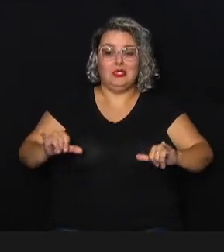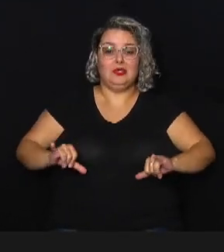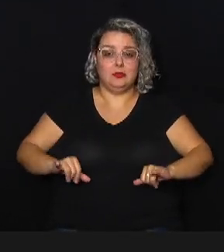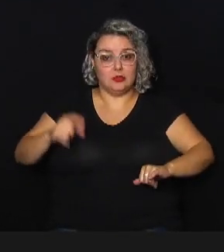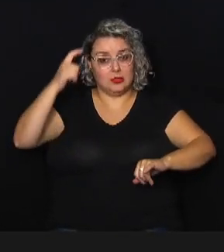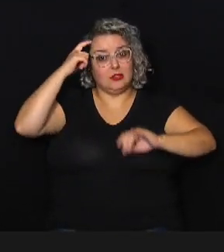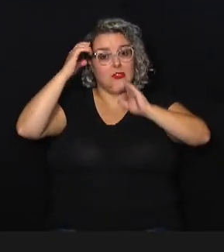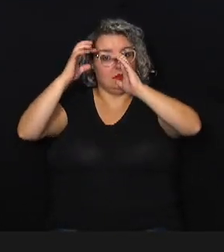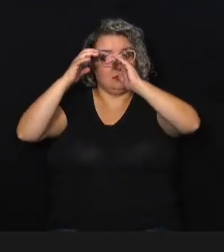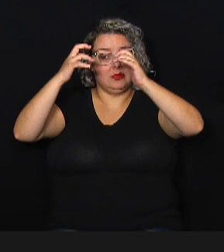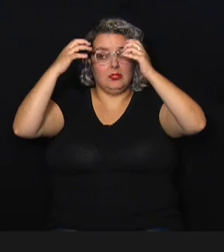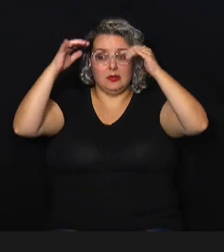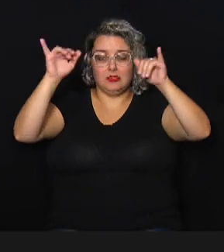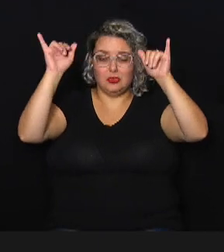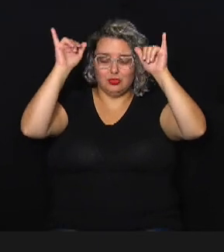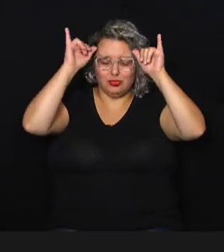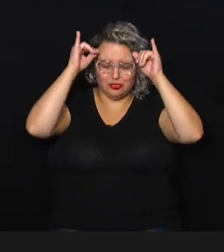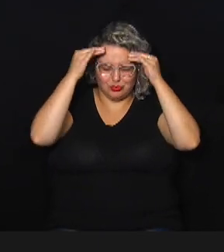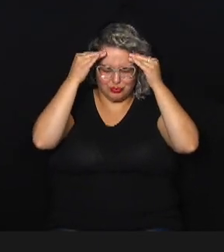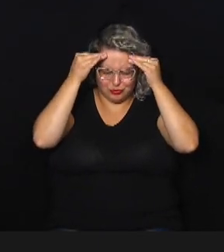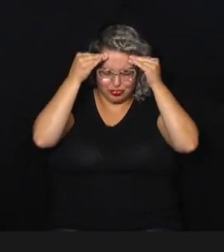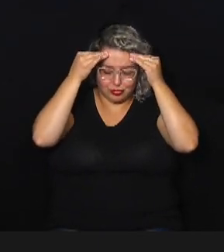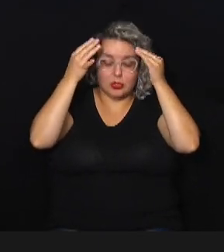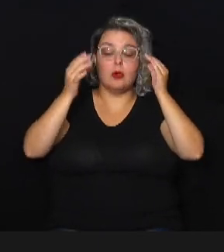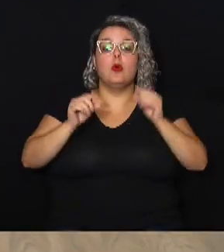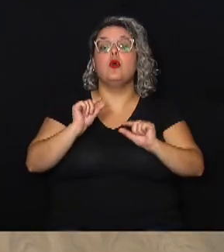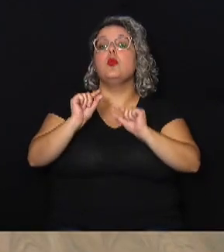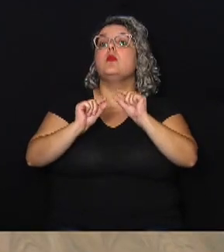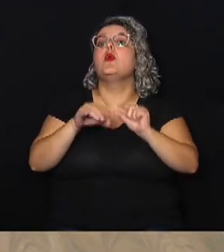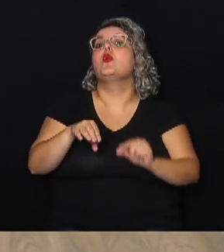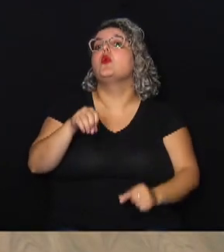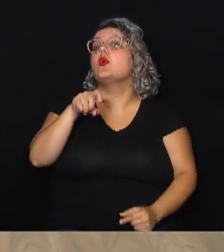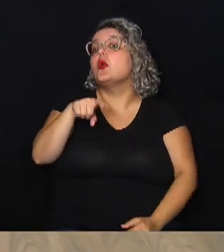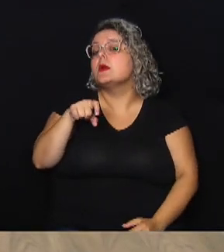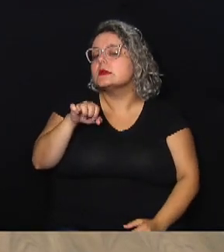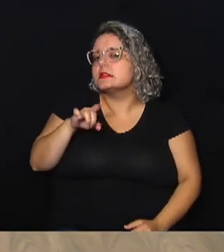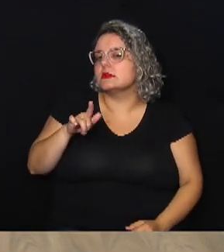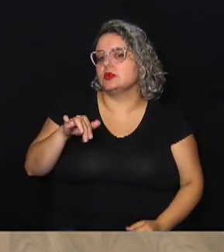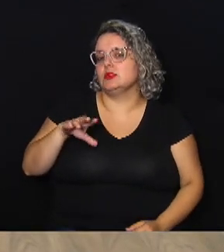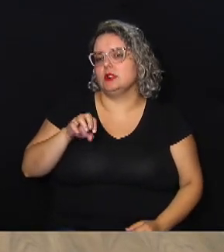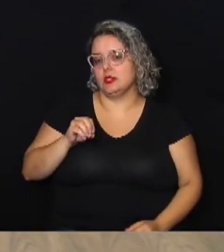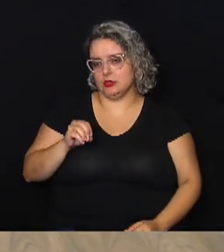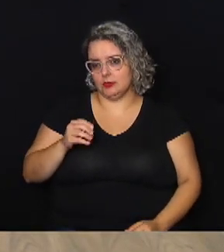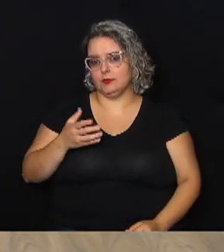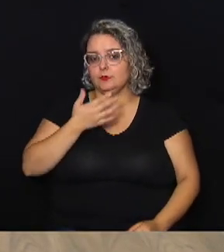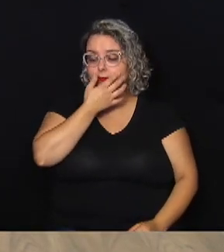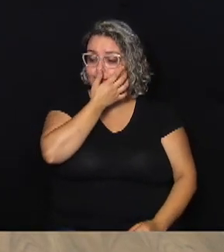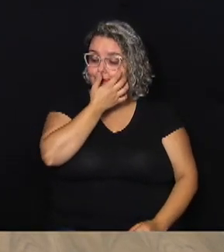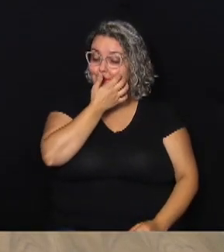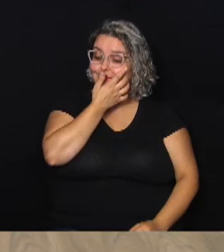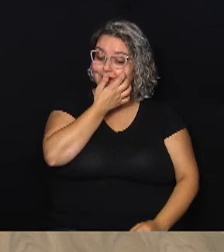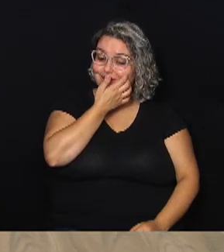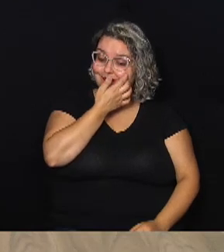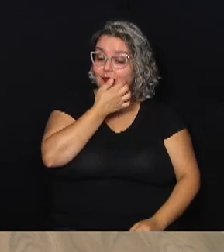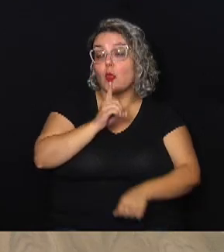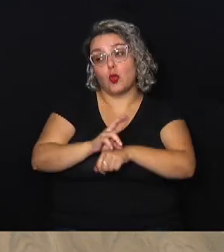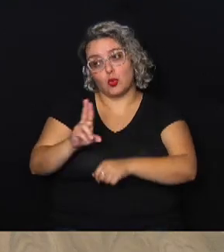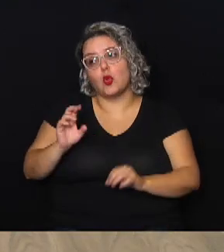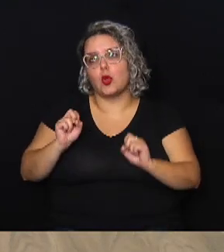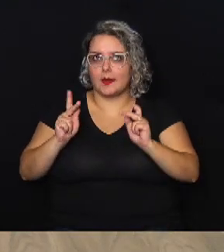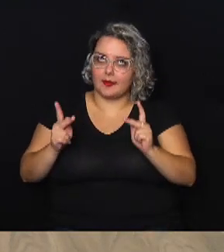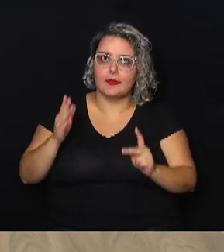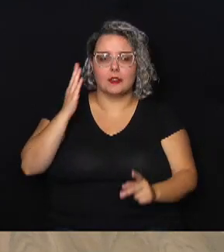chegar pouco oxigênio nesses tecidos. Doutora, então, e aí então? A gente já entendeu essa função tão importante da